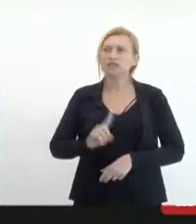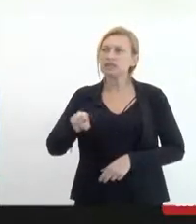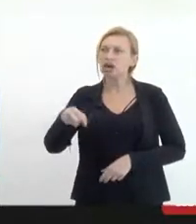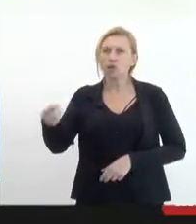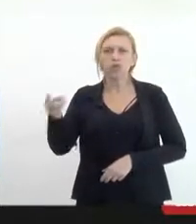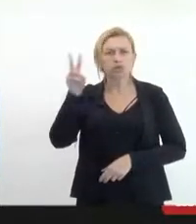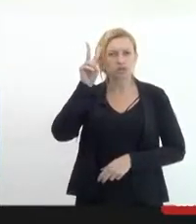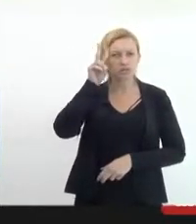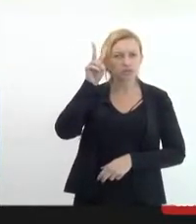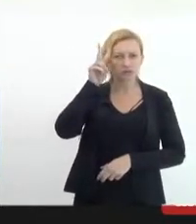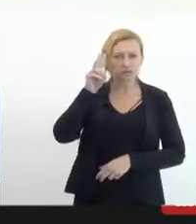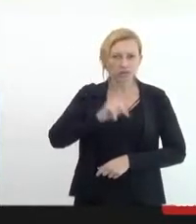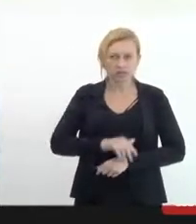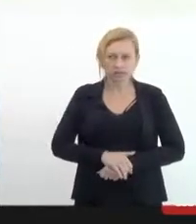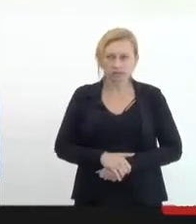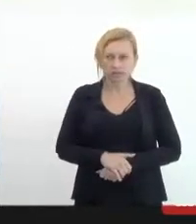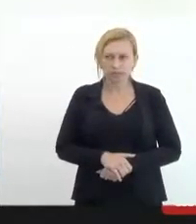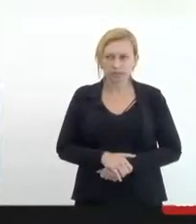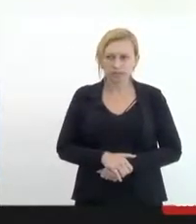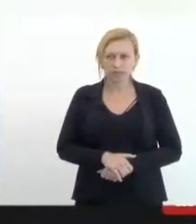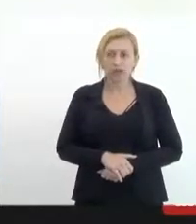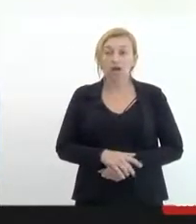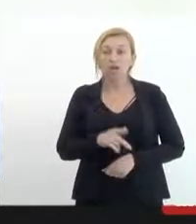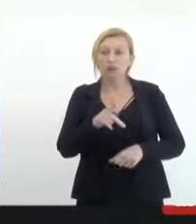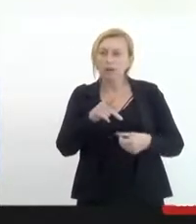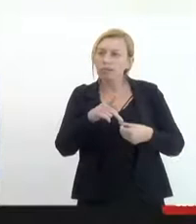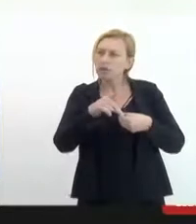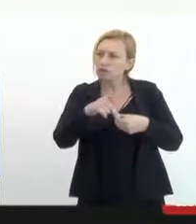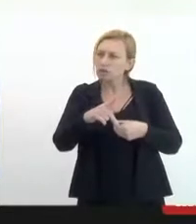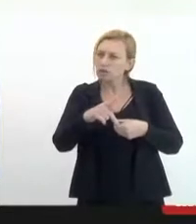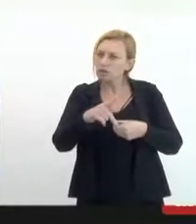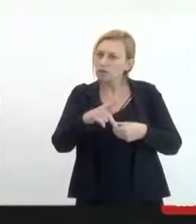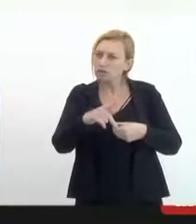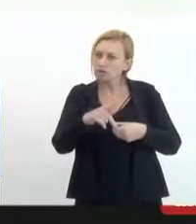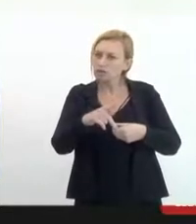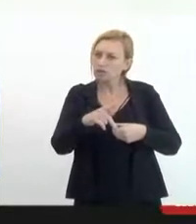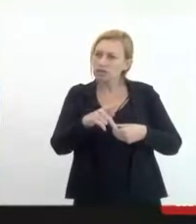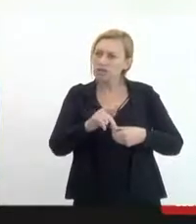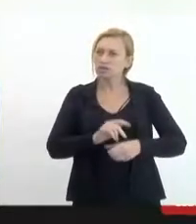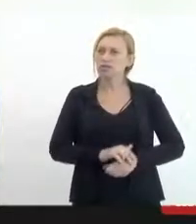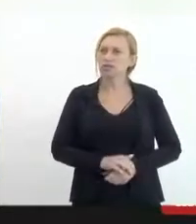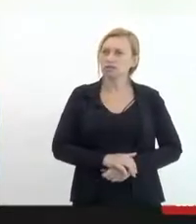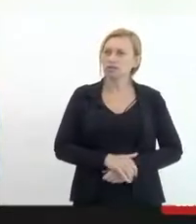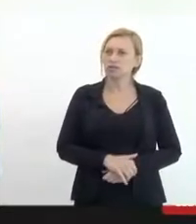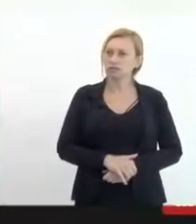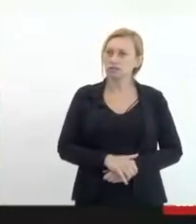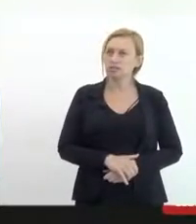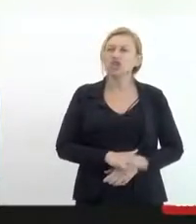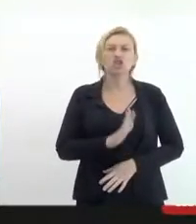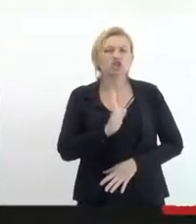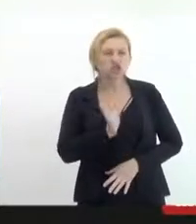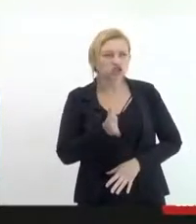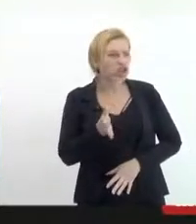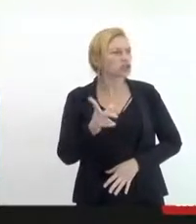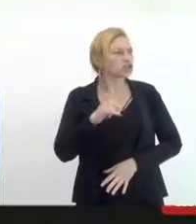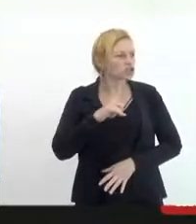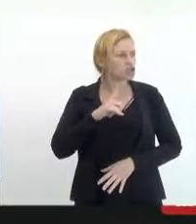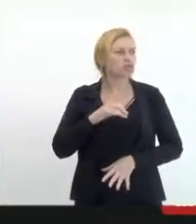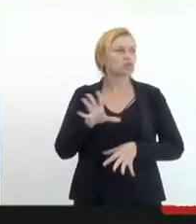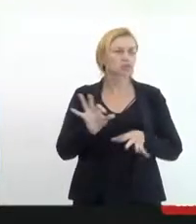próxima segunda-feira, para a Petrobras vir com essa posição oficial, que já tinha sido